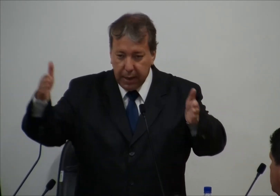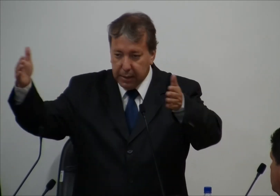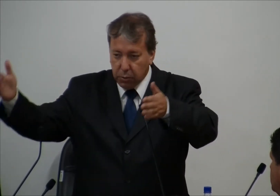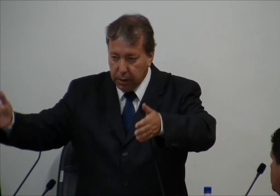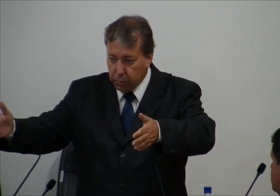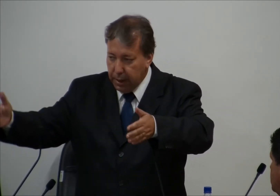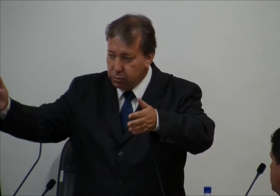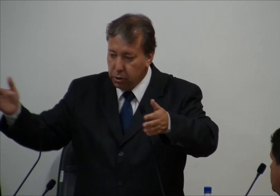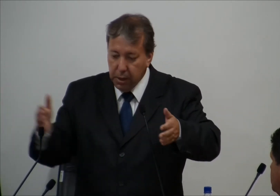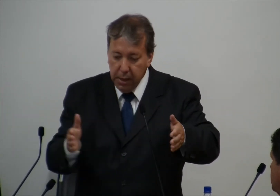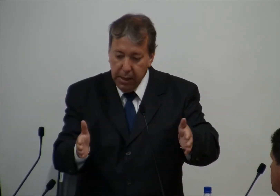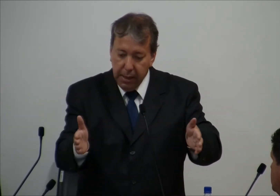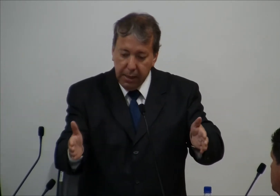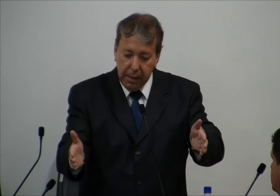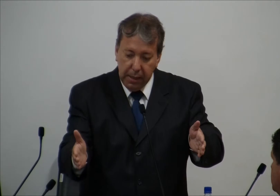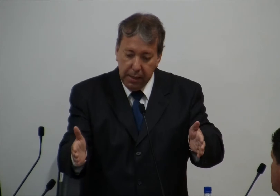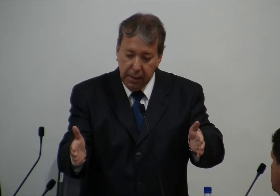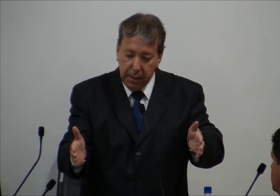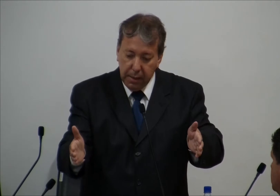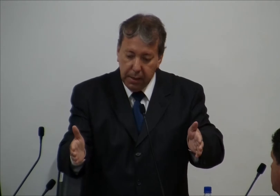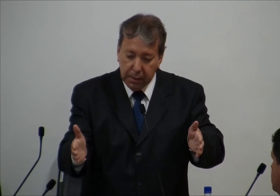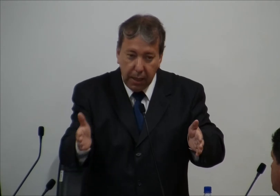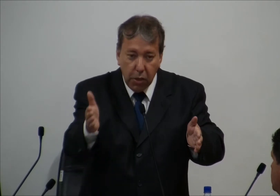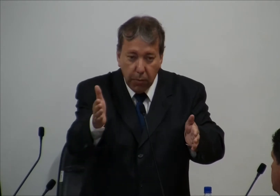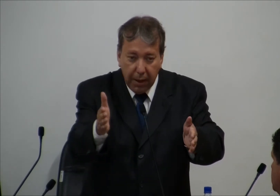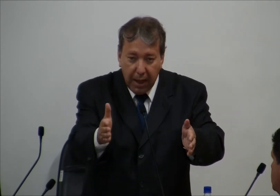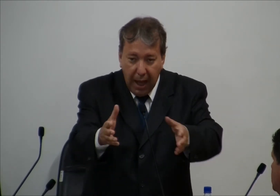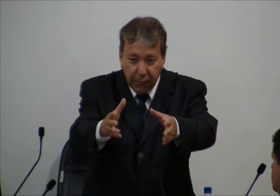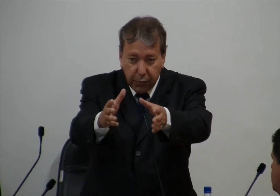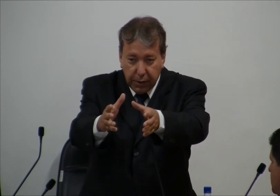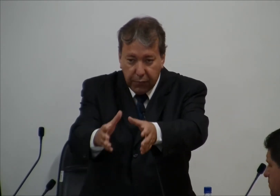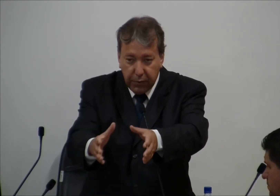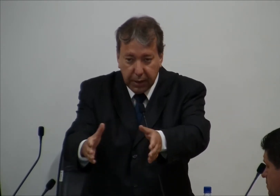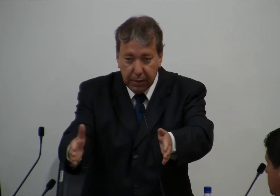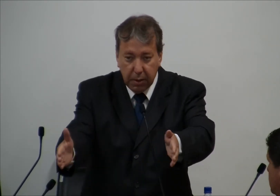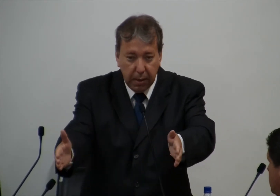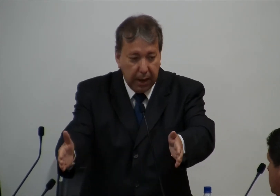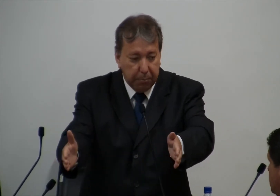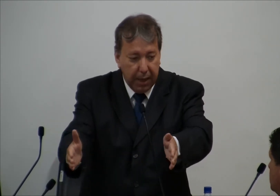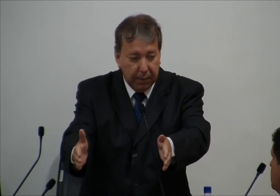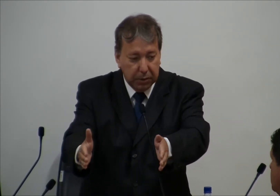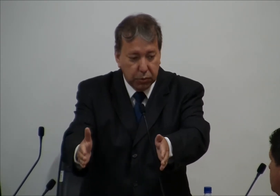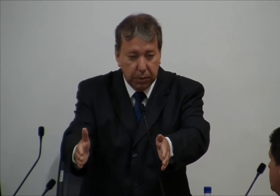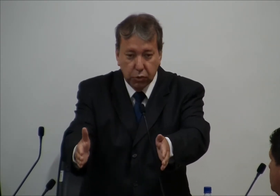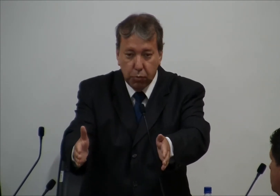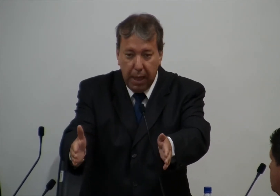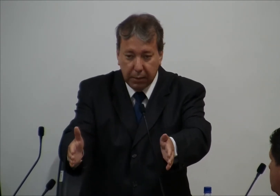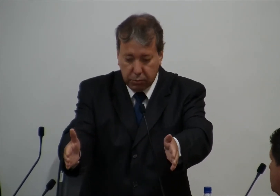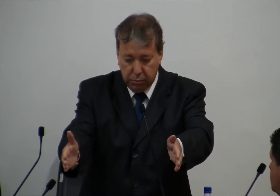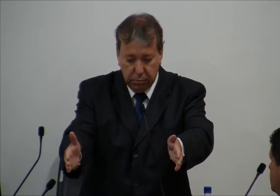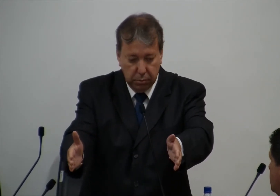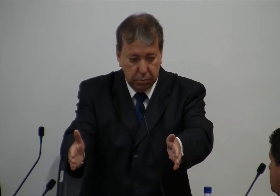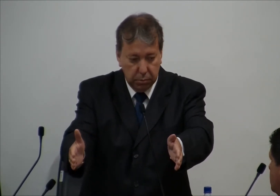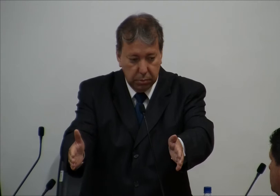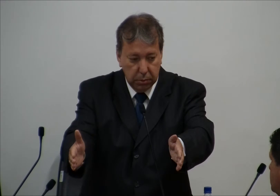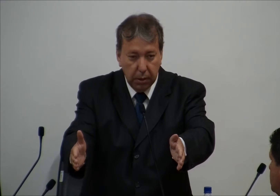de uma casa, 4 metros, e tem uma árvore que fica ali, ela pega mais ou menos 1